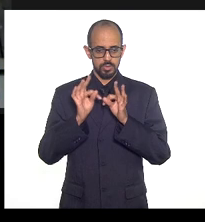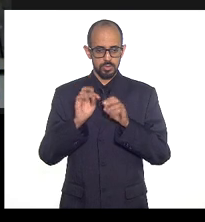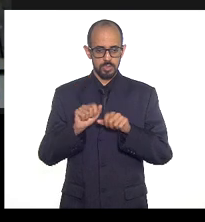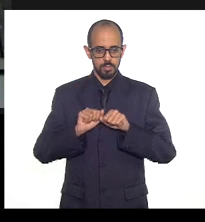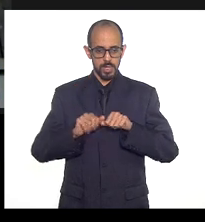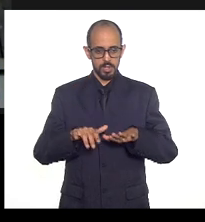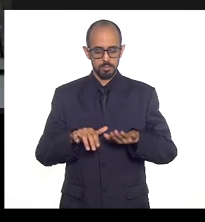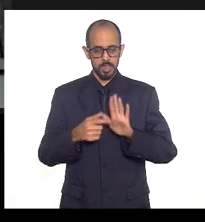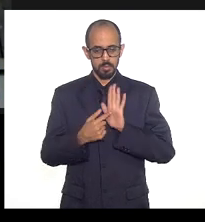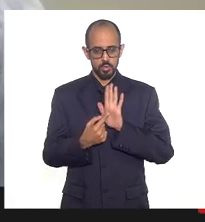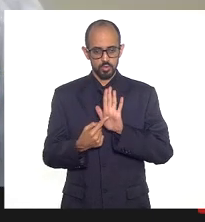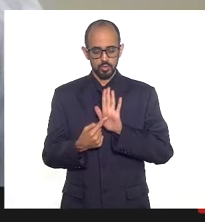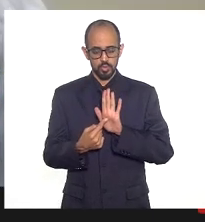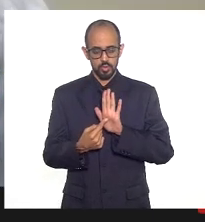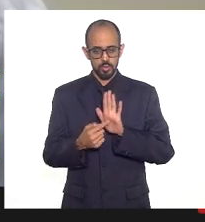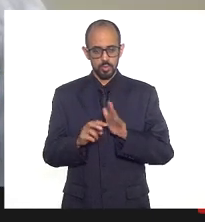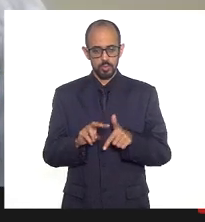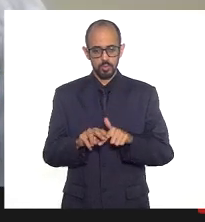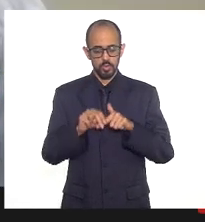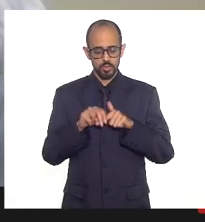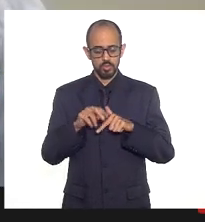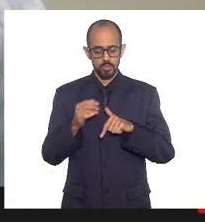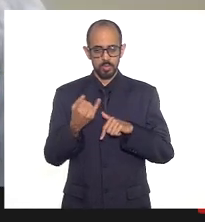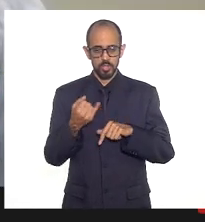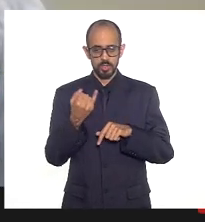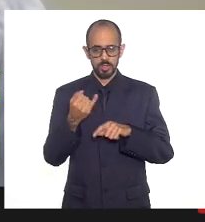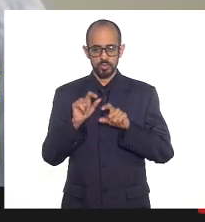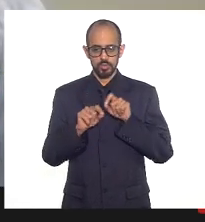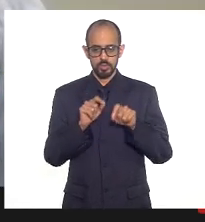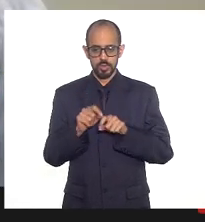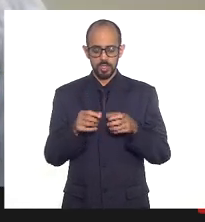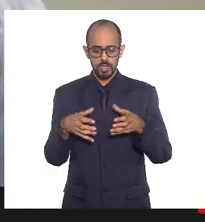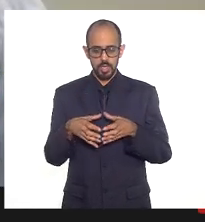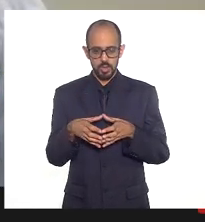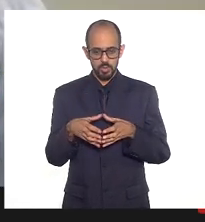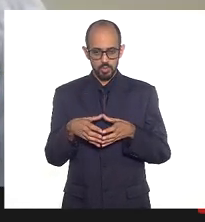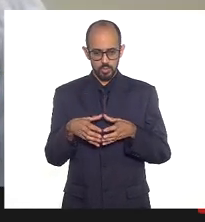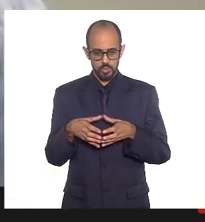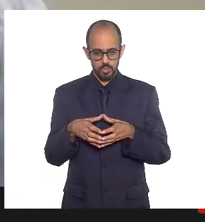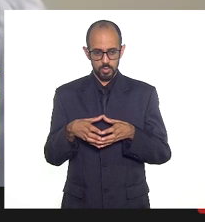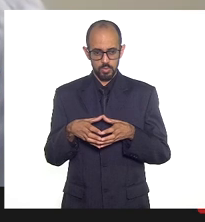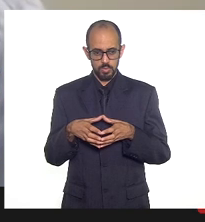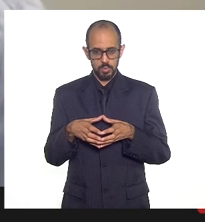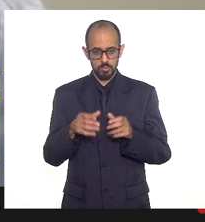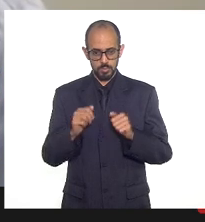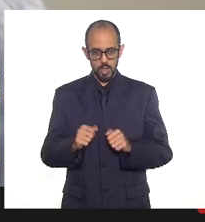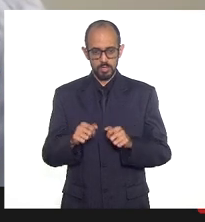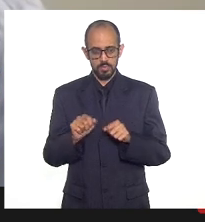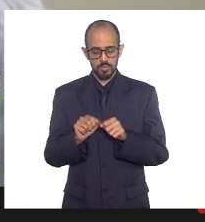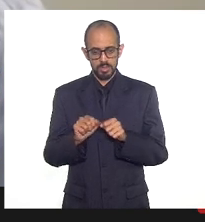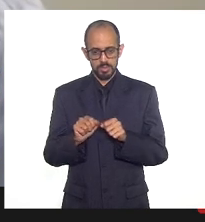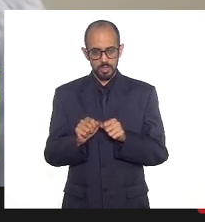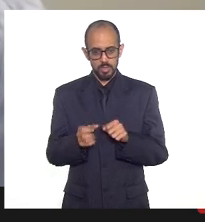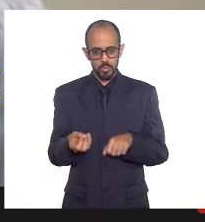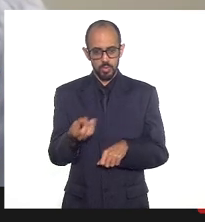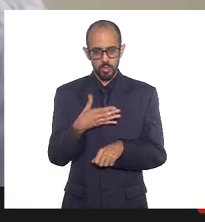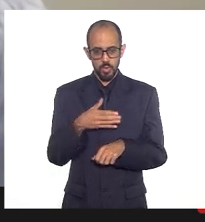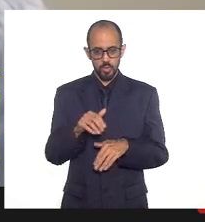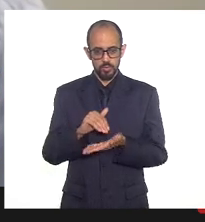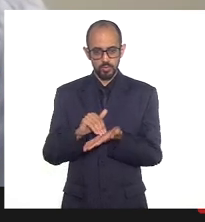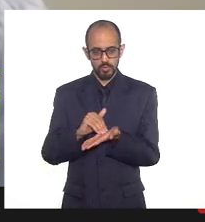isso. Eu acho que, nesse sentido, parece importante que a frente possa buscar uma audiência com o novo secretário de Estado de Educação,